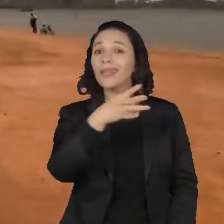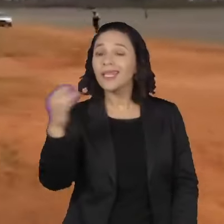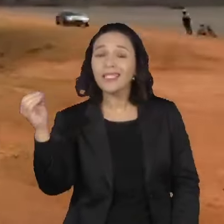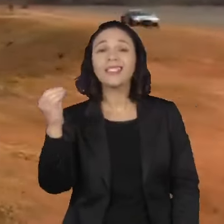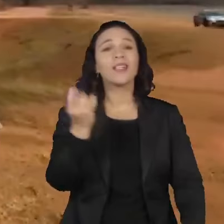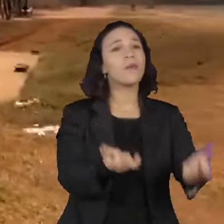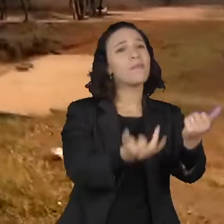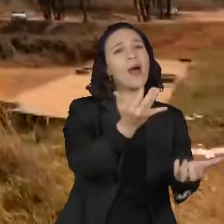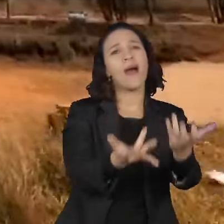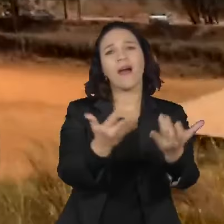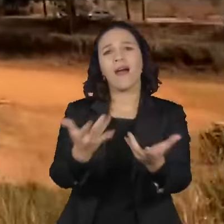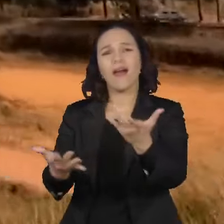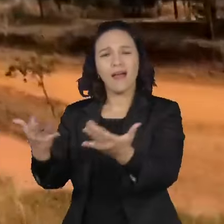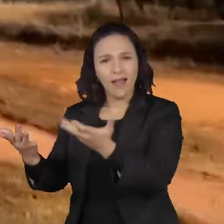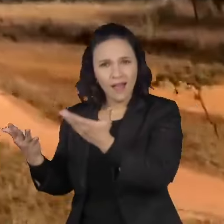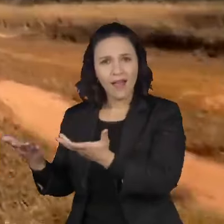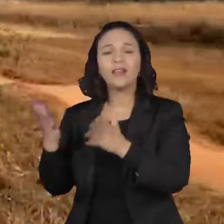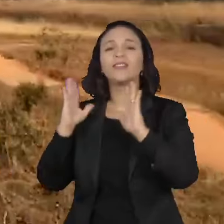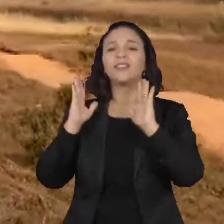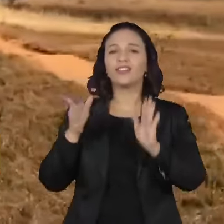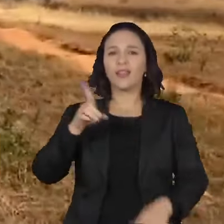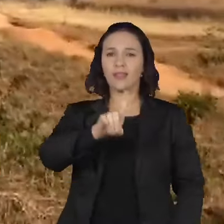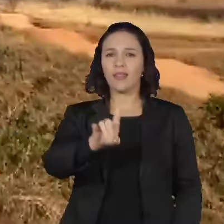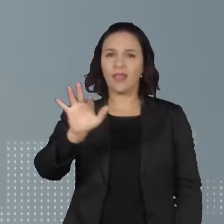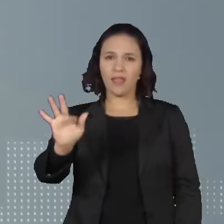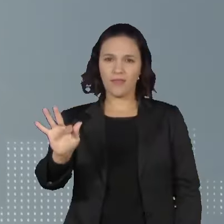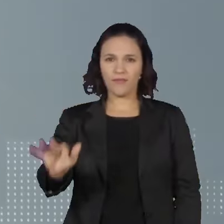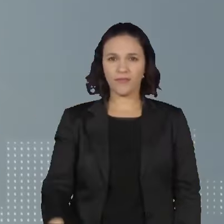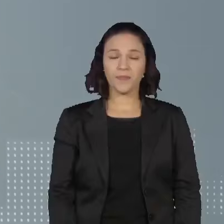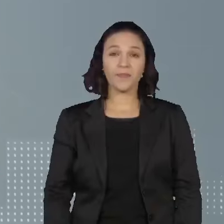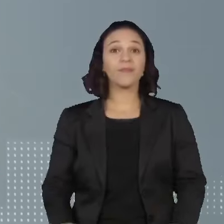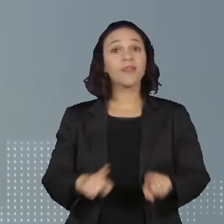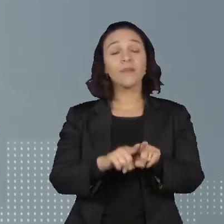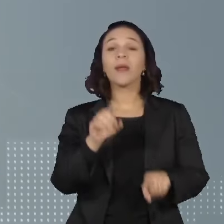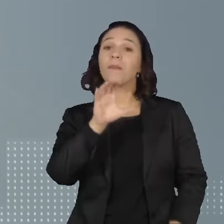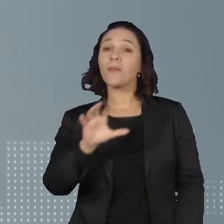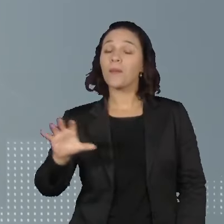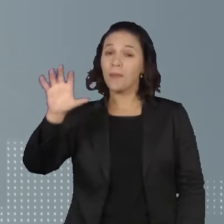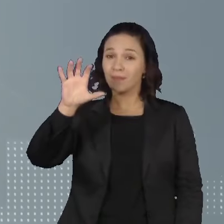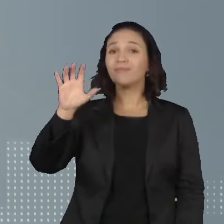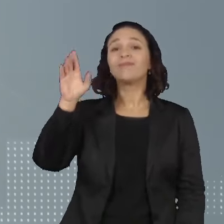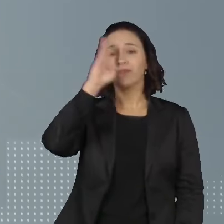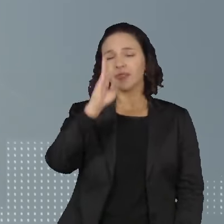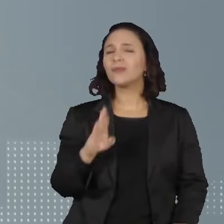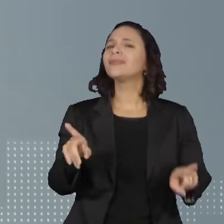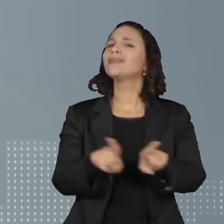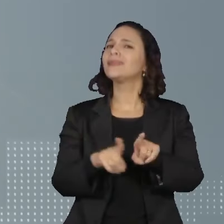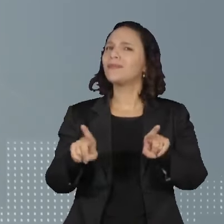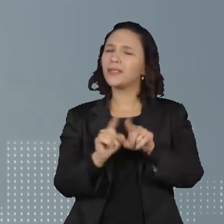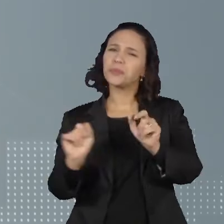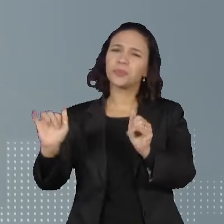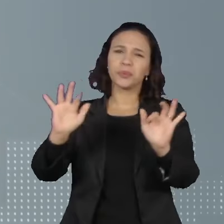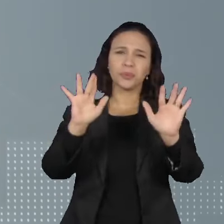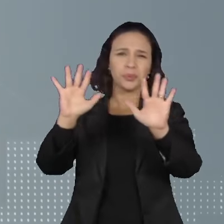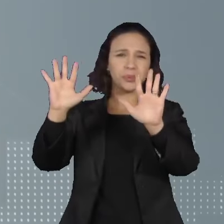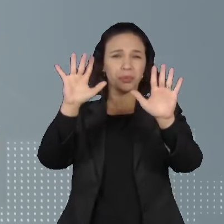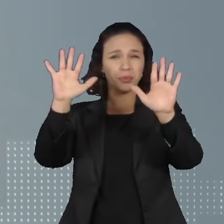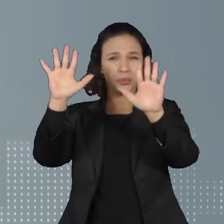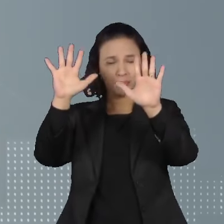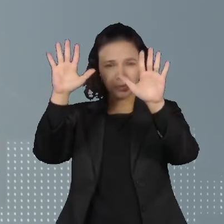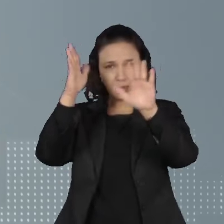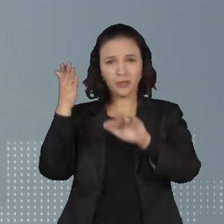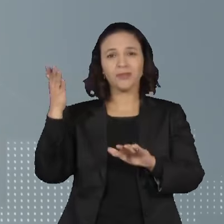florestais foram registradas no distrito federal outras cidades do país também sofreram com a fuligem E a fumaça